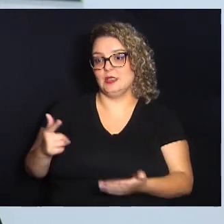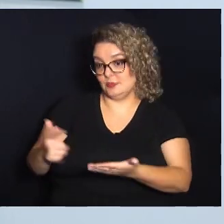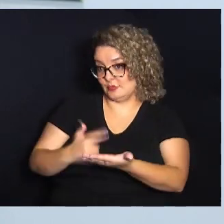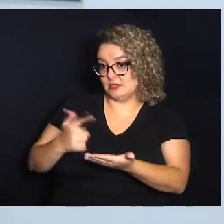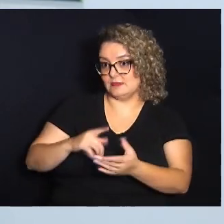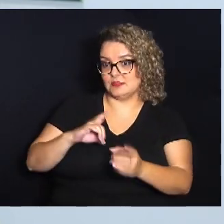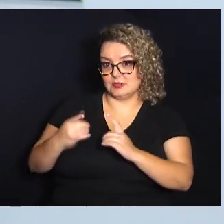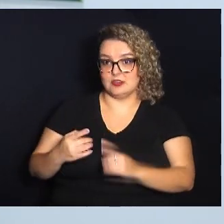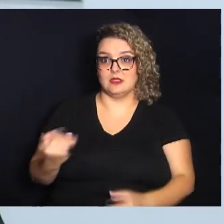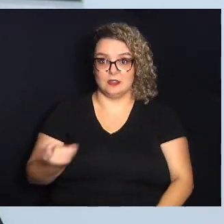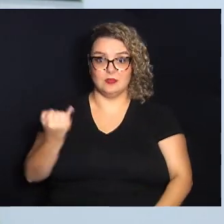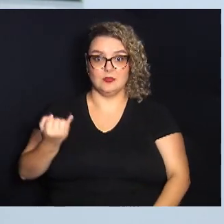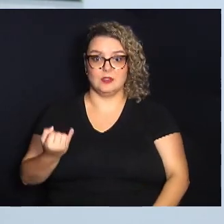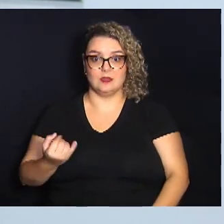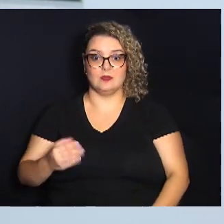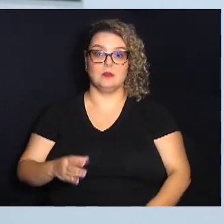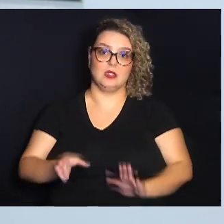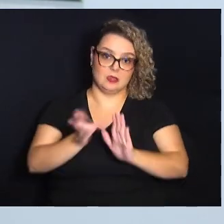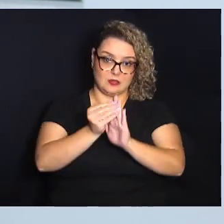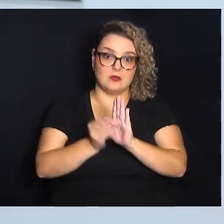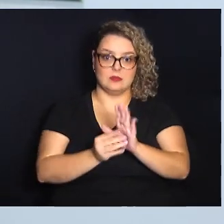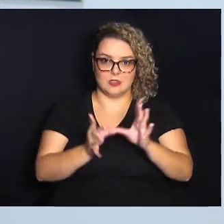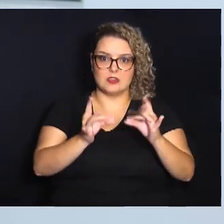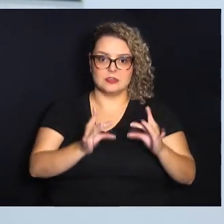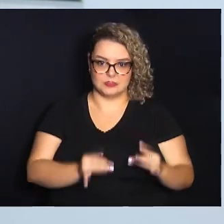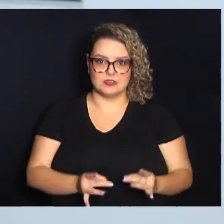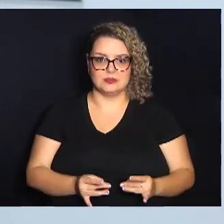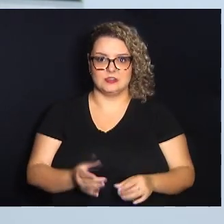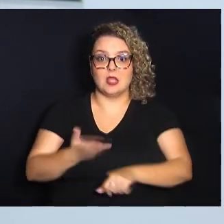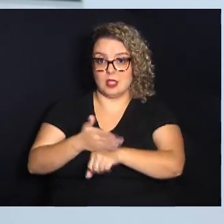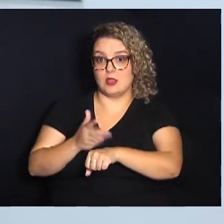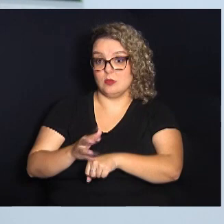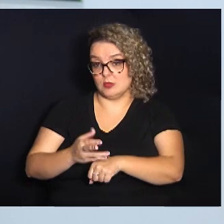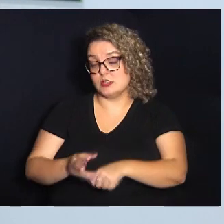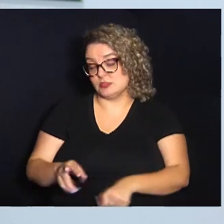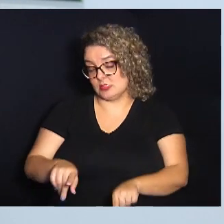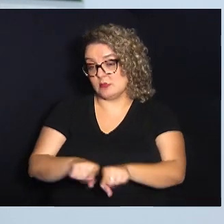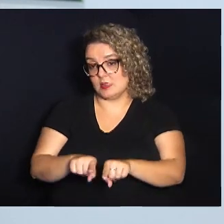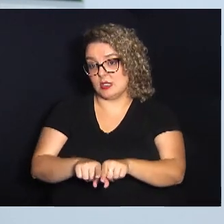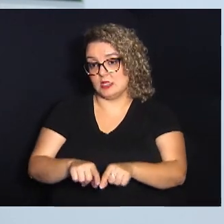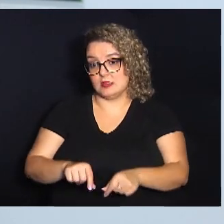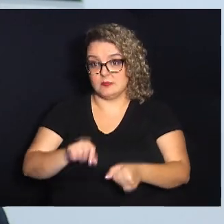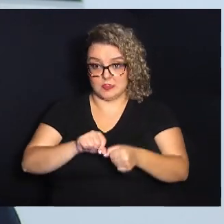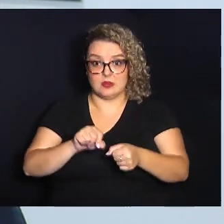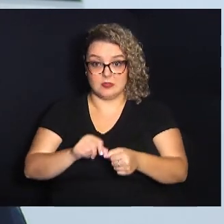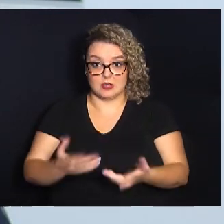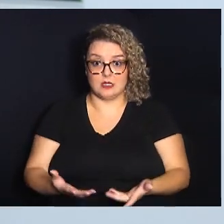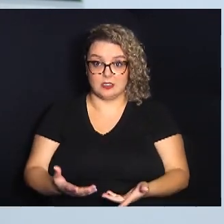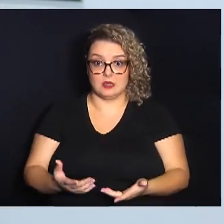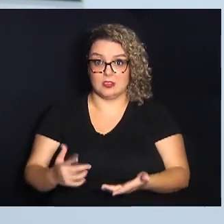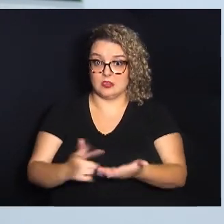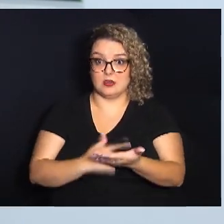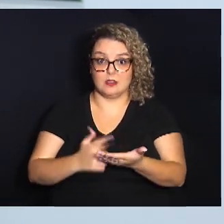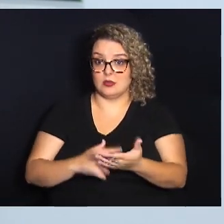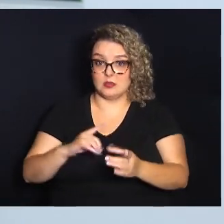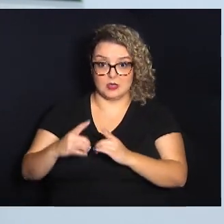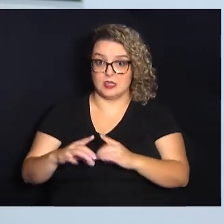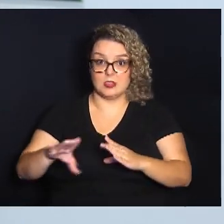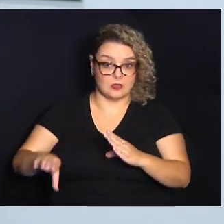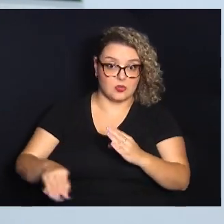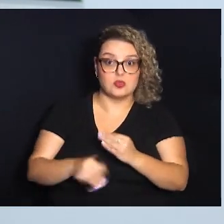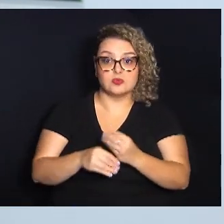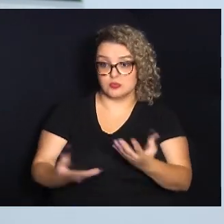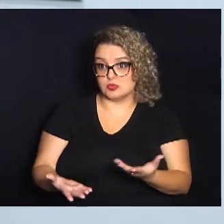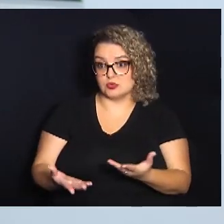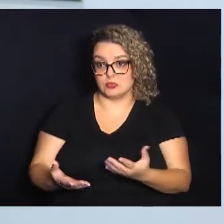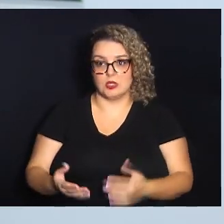didático, para mim, ele é muito importante também para o aprofundamento dos conteúdos. E para a resolução de exercícios também, porque o livro didático ele possui